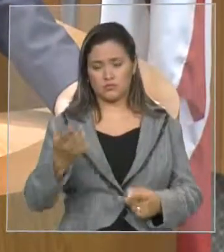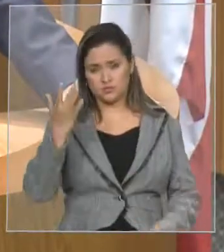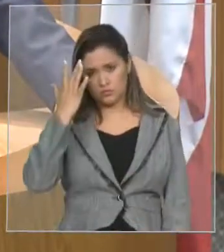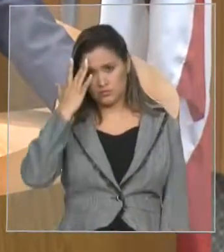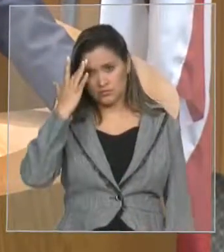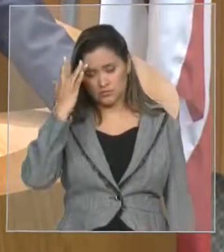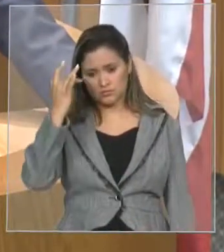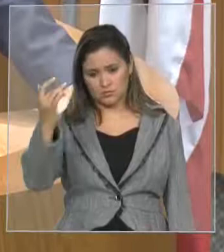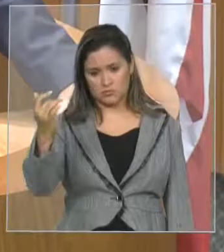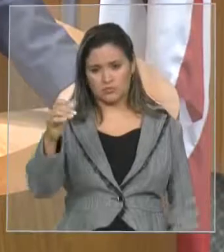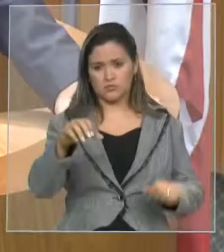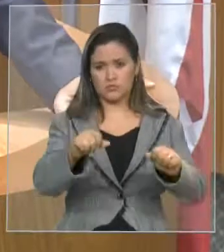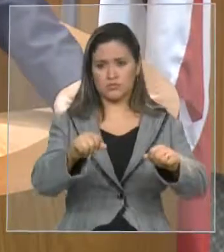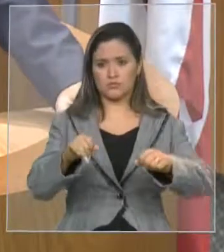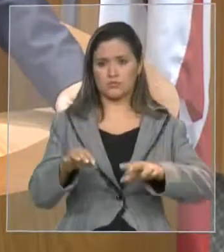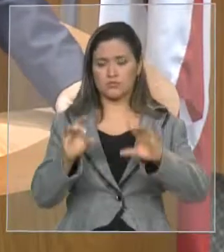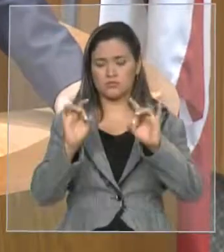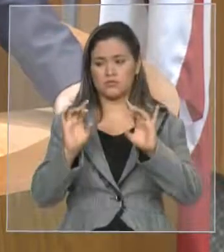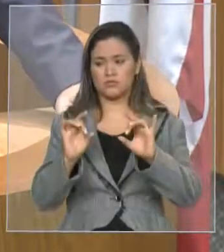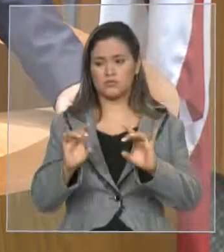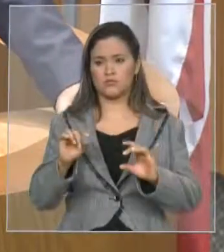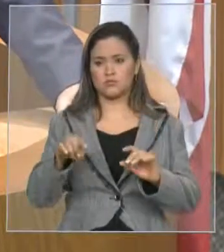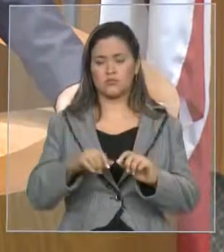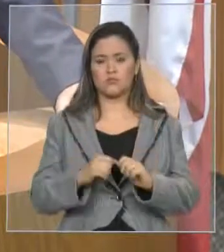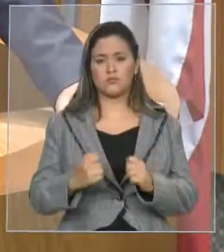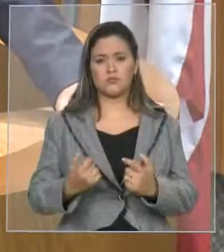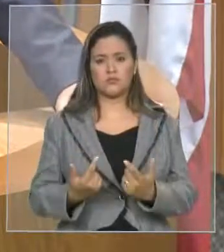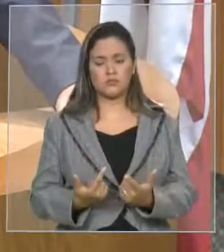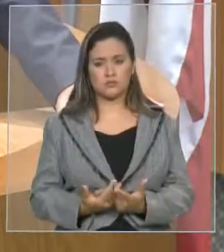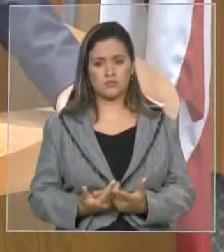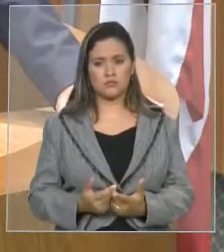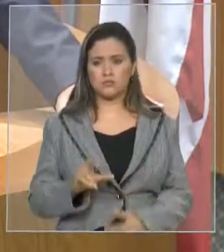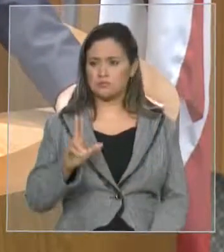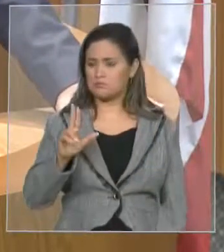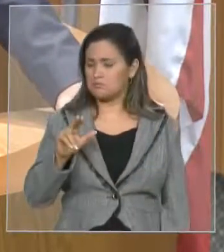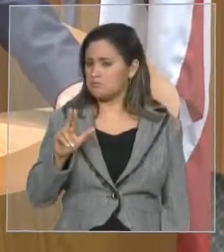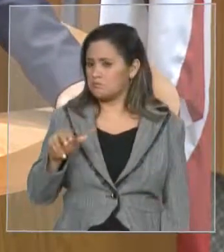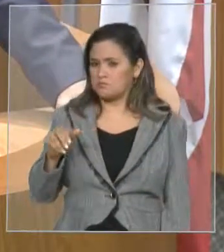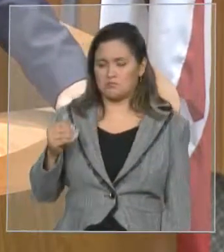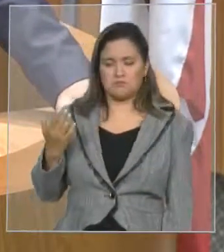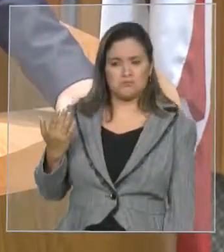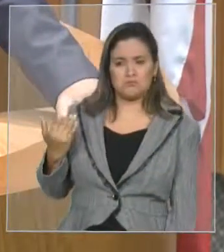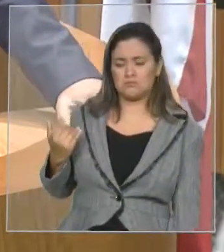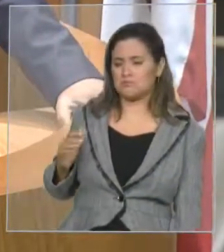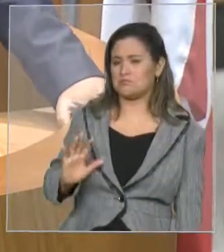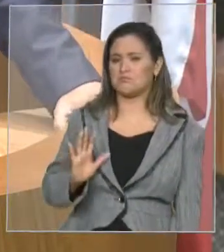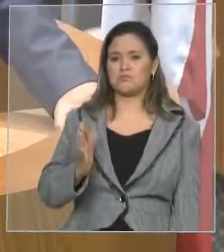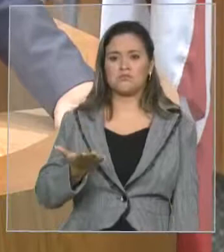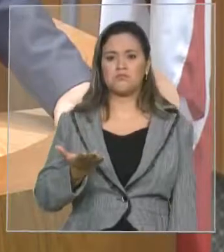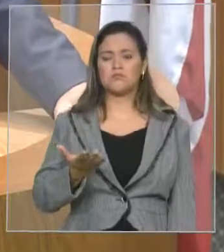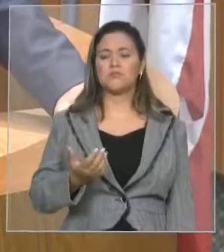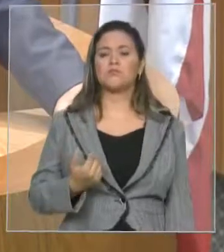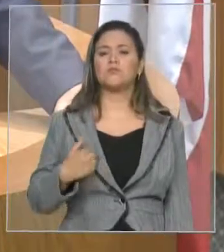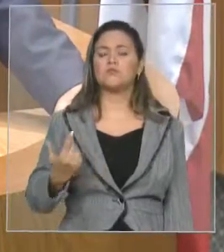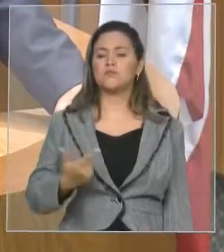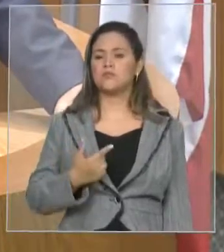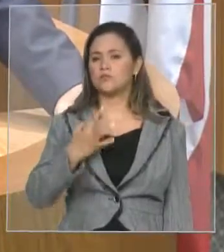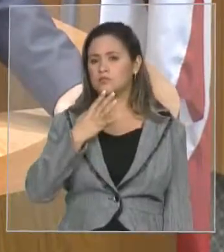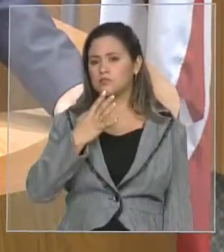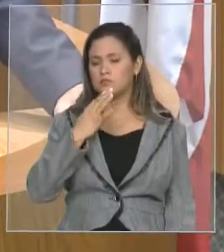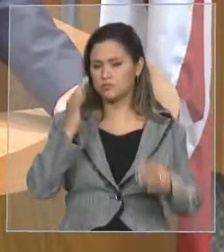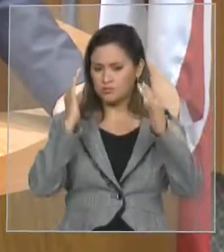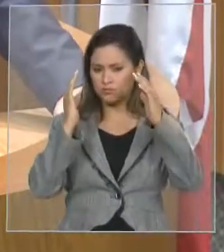casa, talvez até inédita nesse formato. Nós sabemos que as honrarias desta